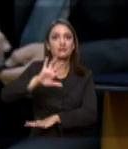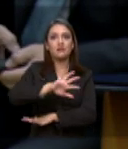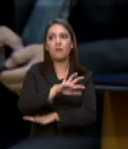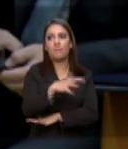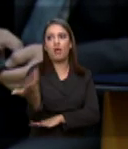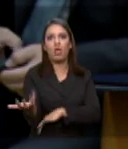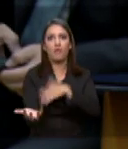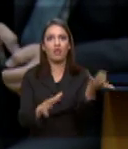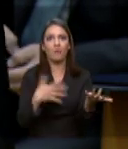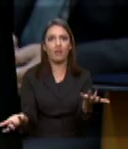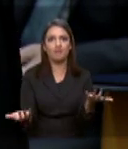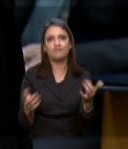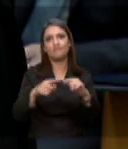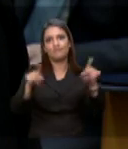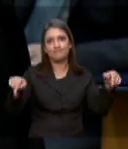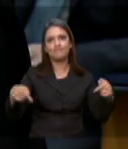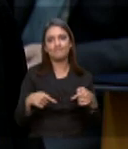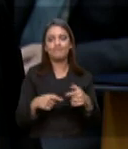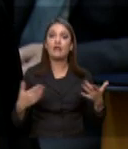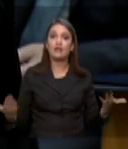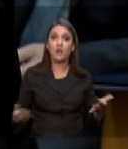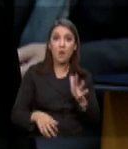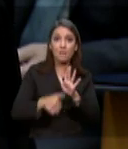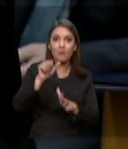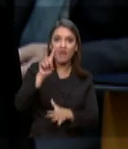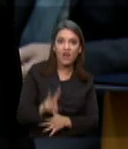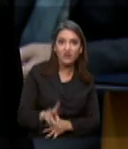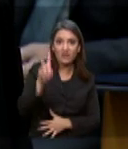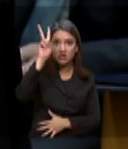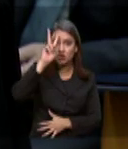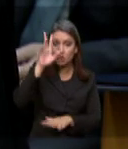desmatamento. É a primeira vez, excelências, na história